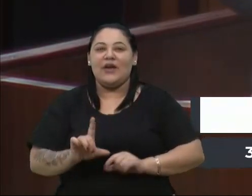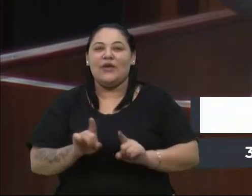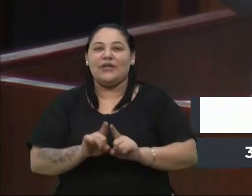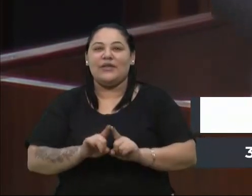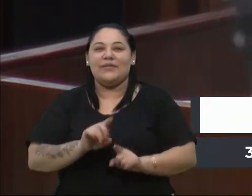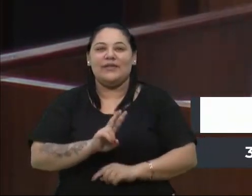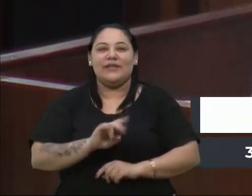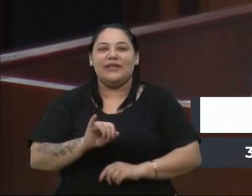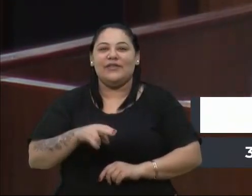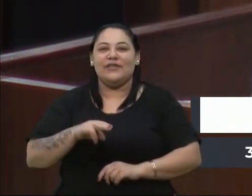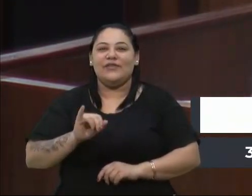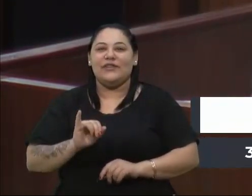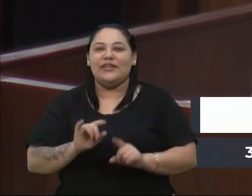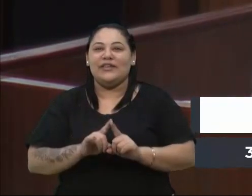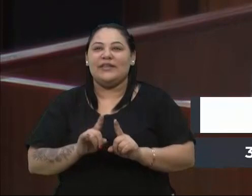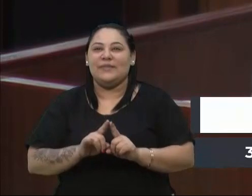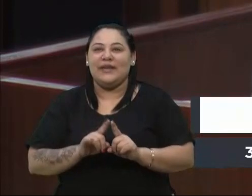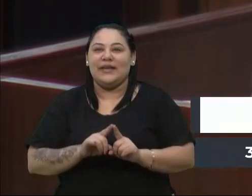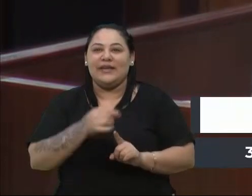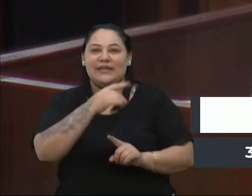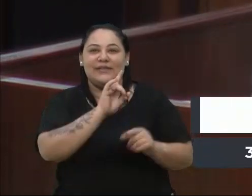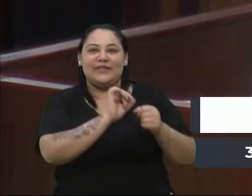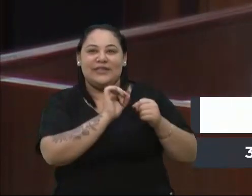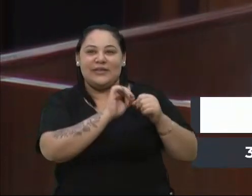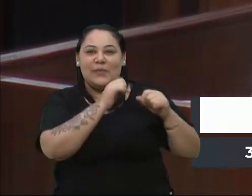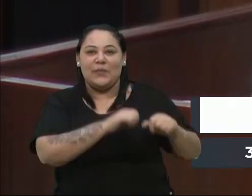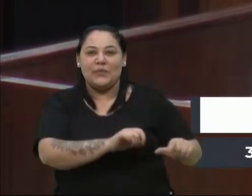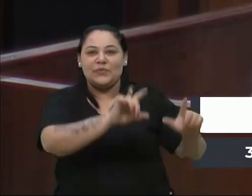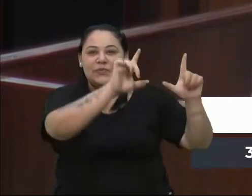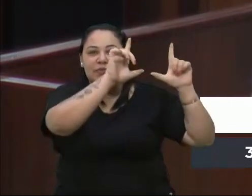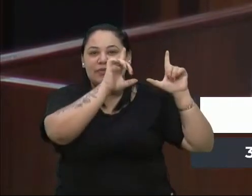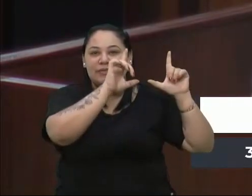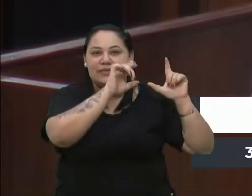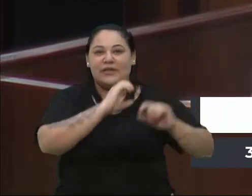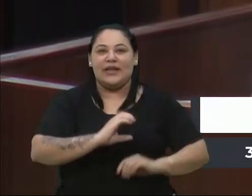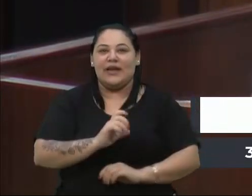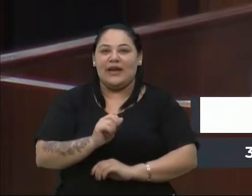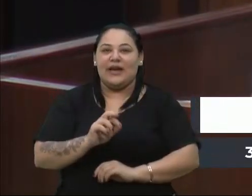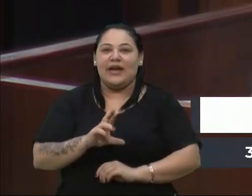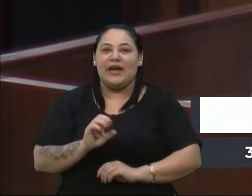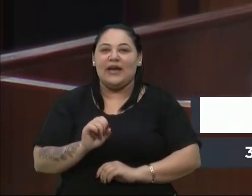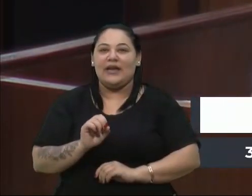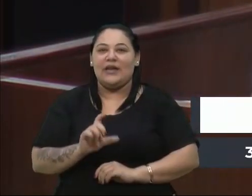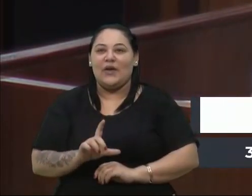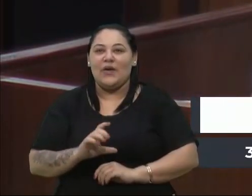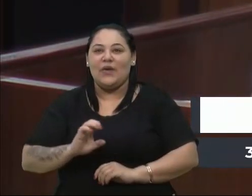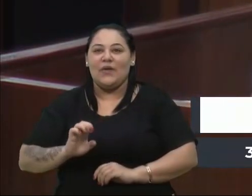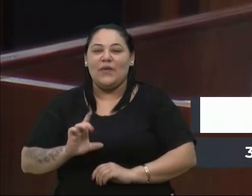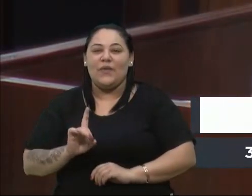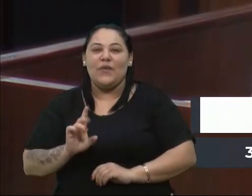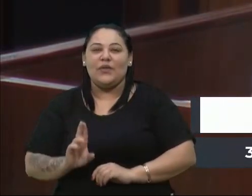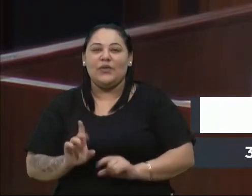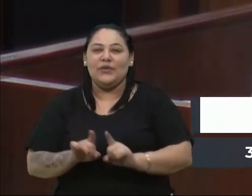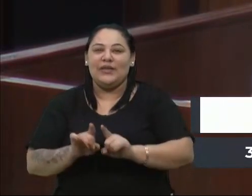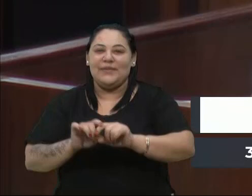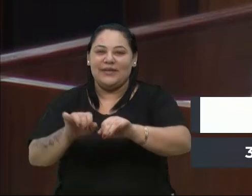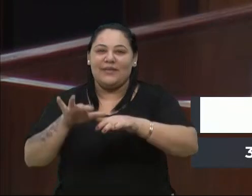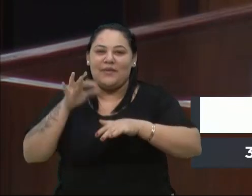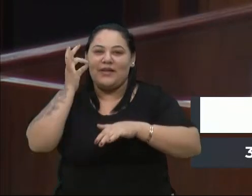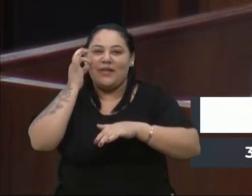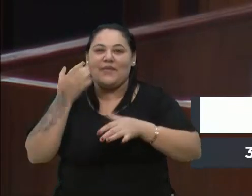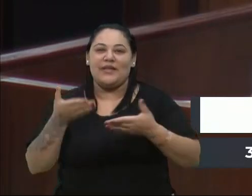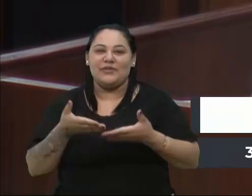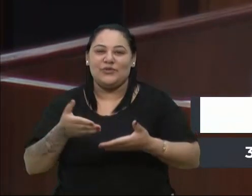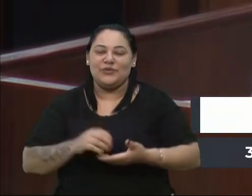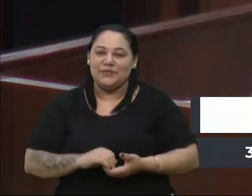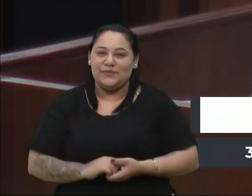ali operando as projeções que vocês vão ver, pela Carol Piccoli, o Eduardo Matias, que estão na plateia. E,